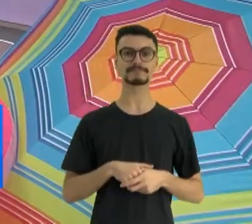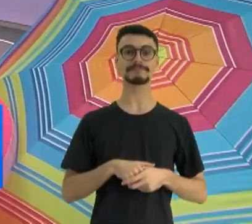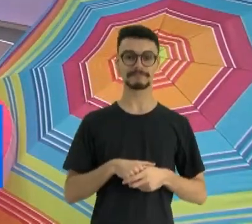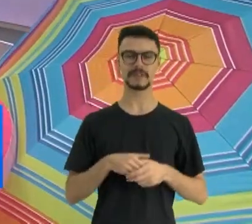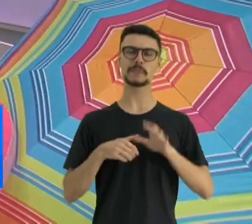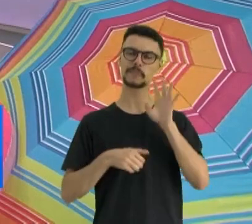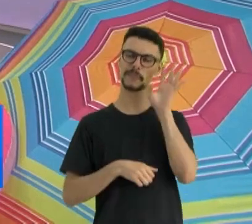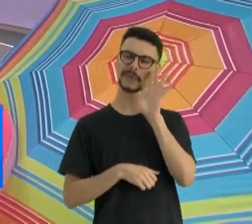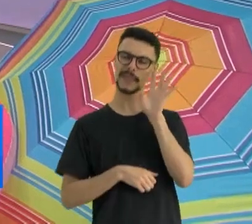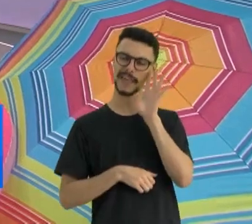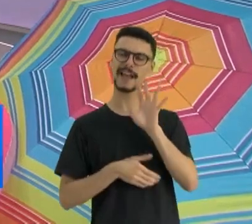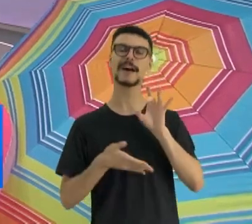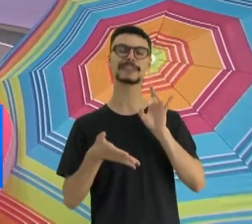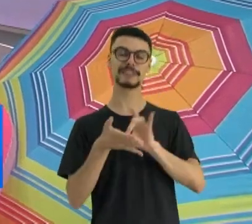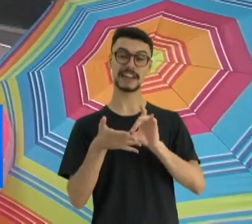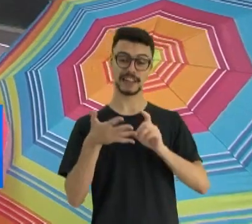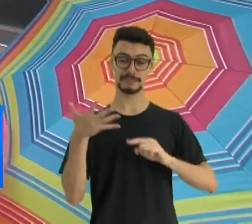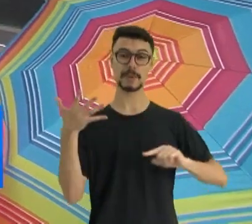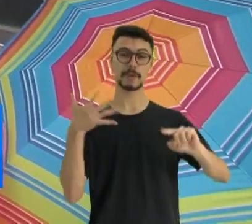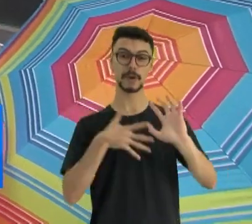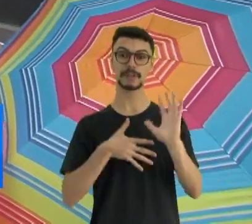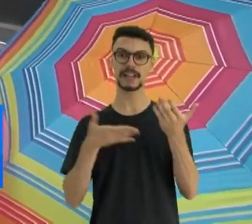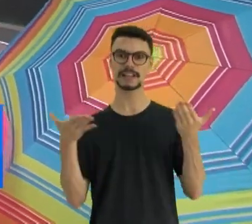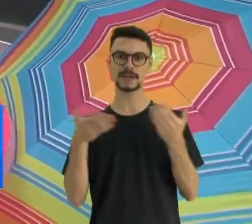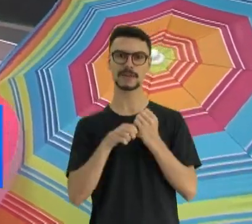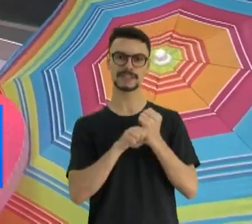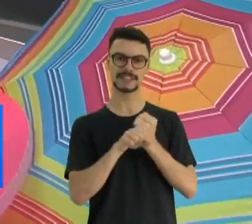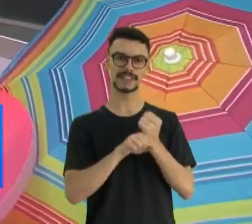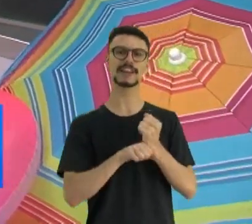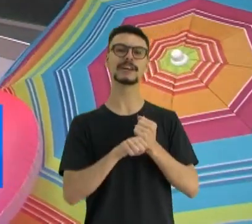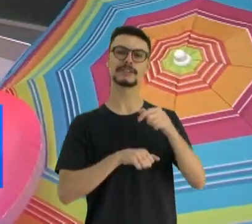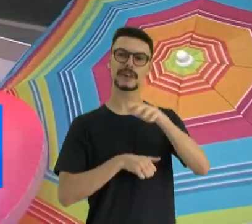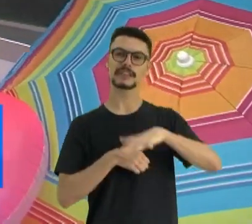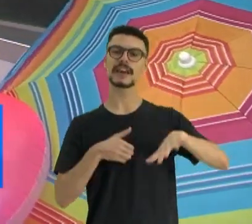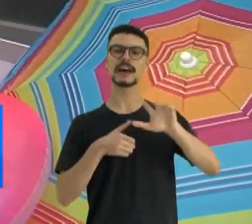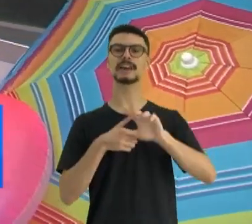Muito legal isso que está acontecendo esse ano aqui no Verão Paraná, né?